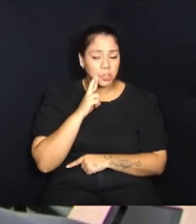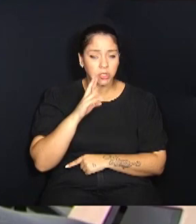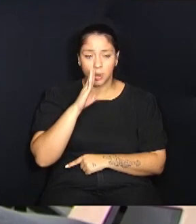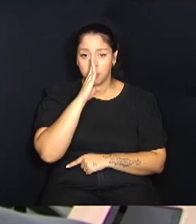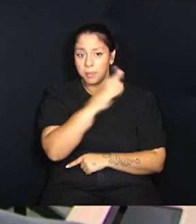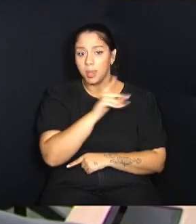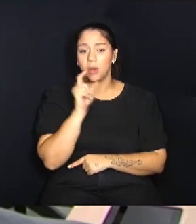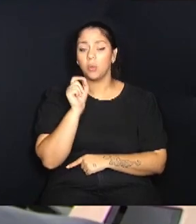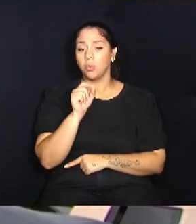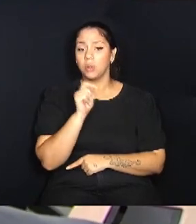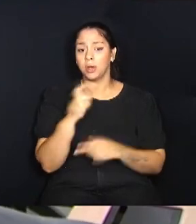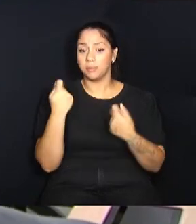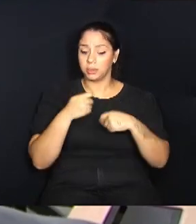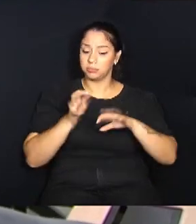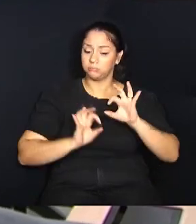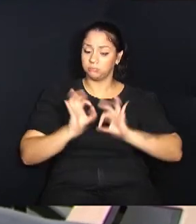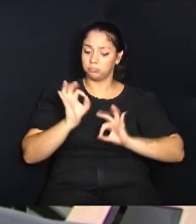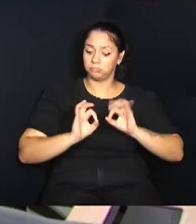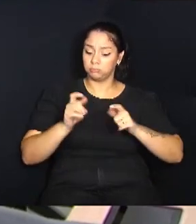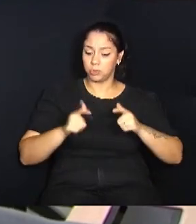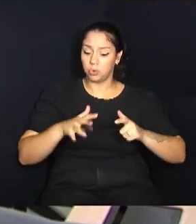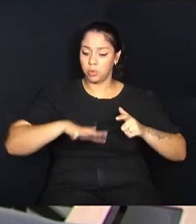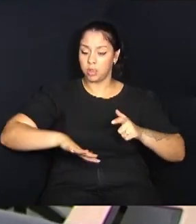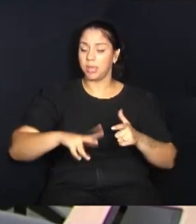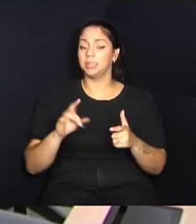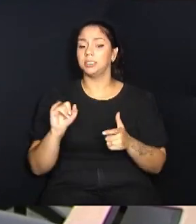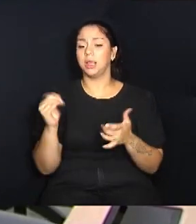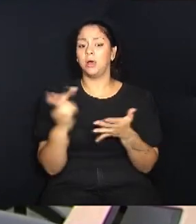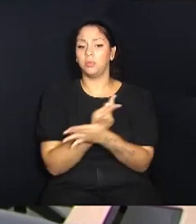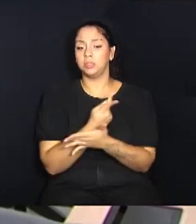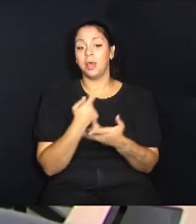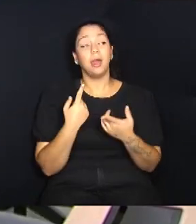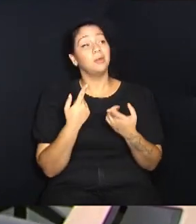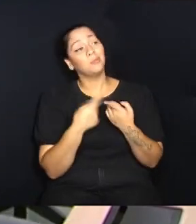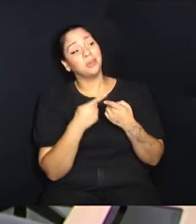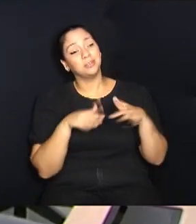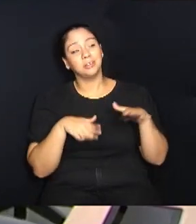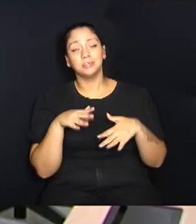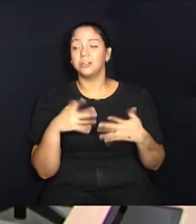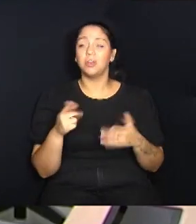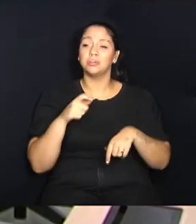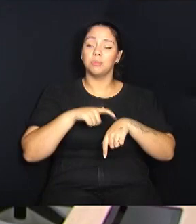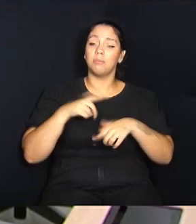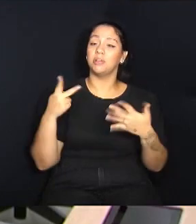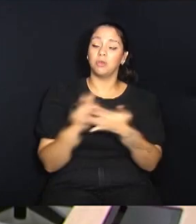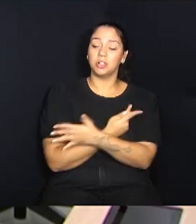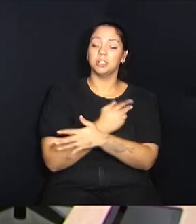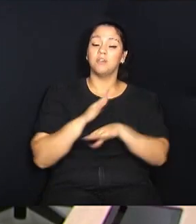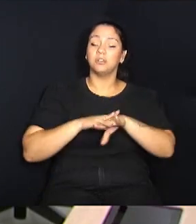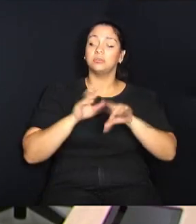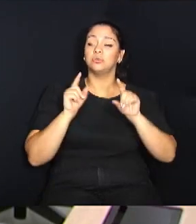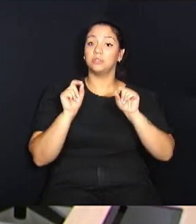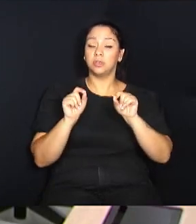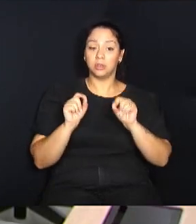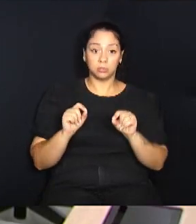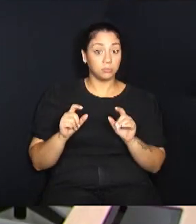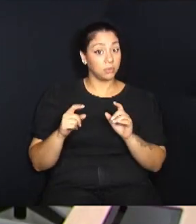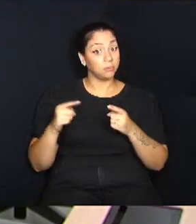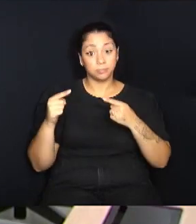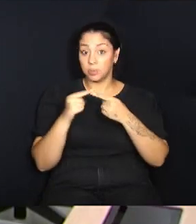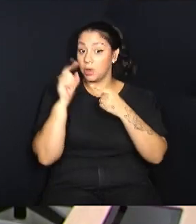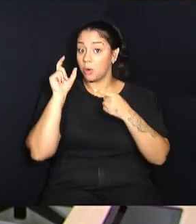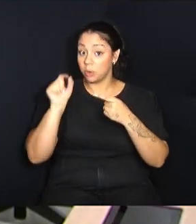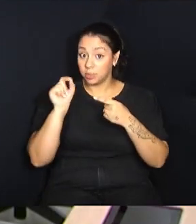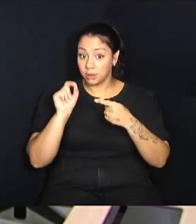que estar preparado para algum tipo de ocorrência, porque muitas vezes a gente fala, quando acontece, o que fazer? Acho que o ponto 1 é